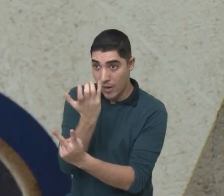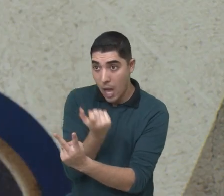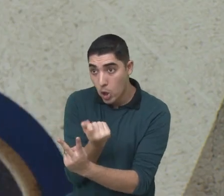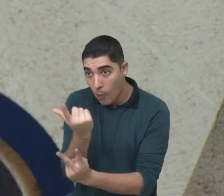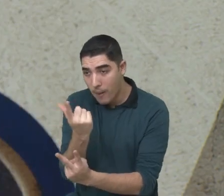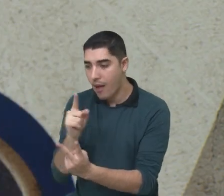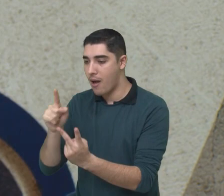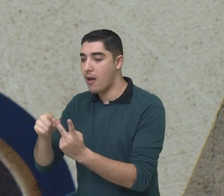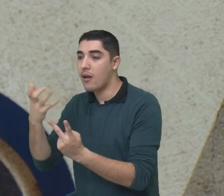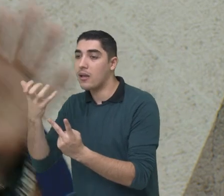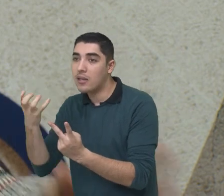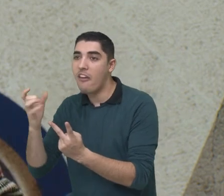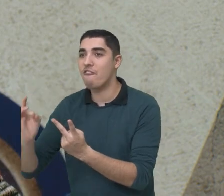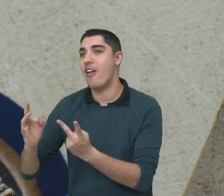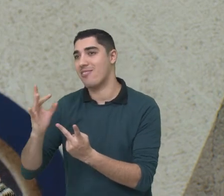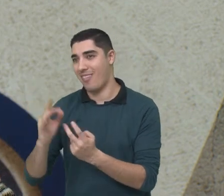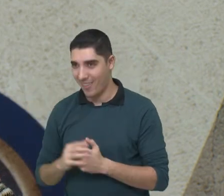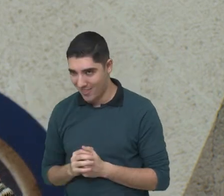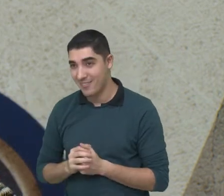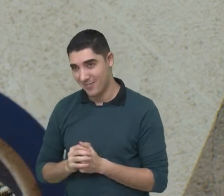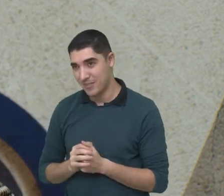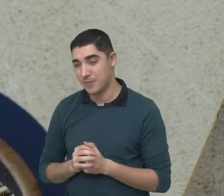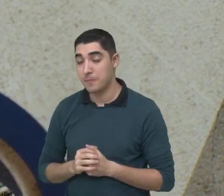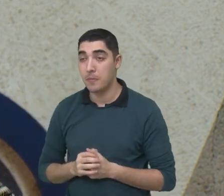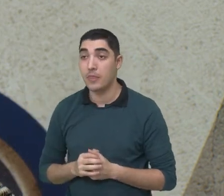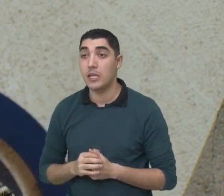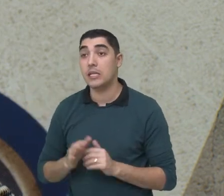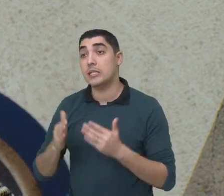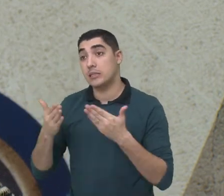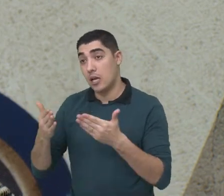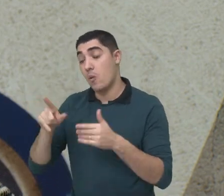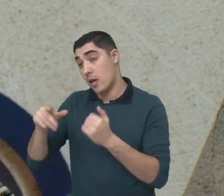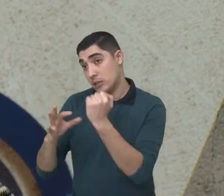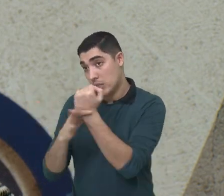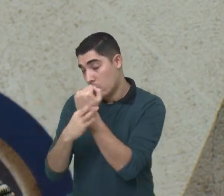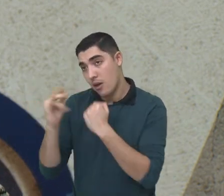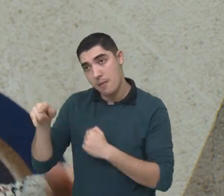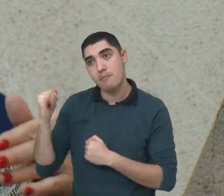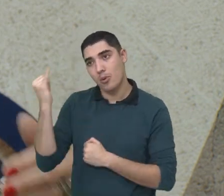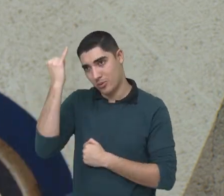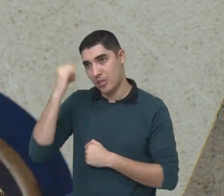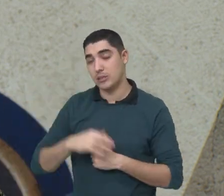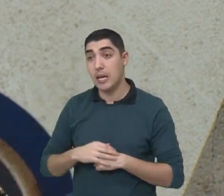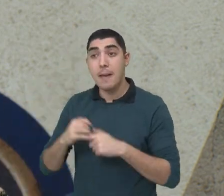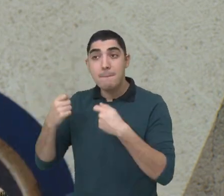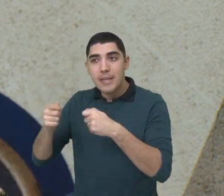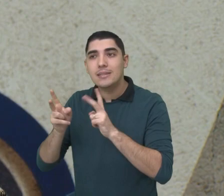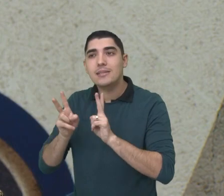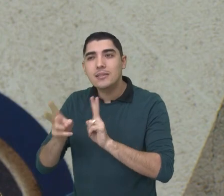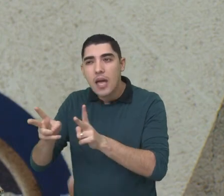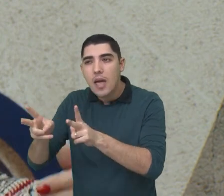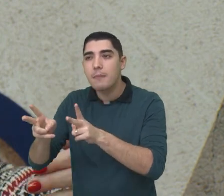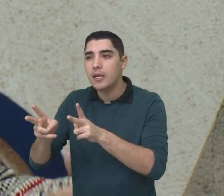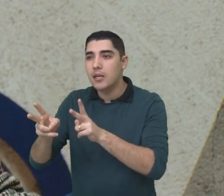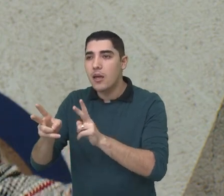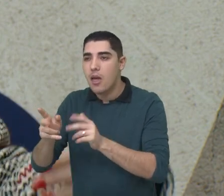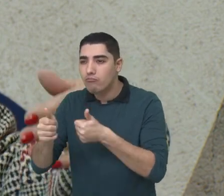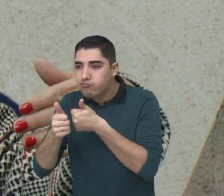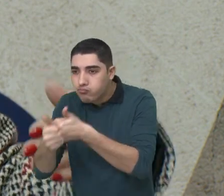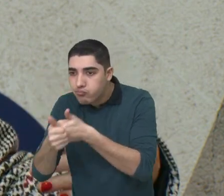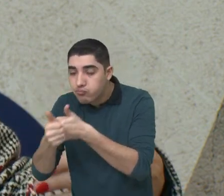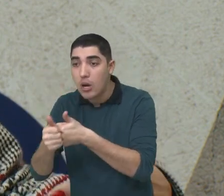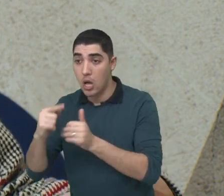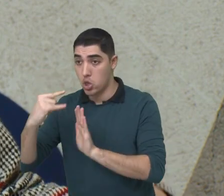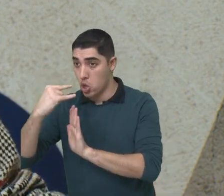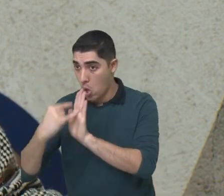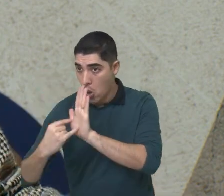e aquele que é o proprietário do imóvel. A segurança tem que ser. Então, ele tem que acompanhar isso daí, na parte